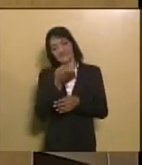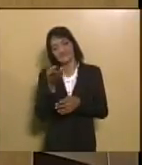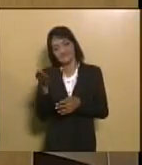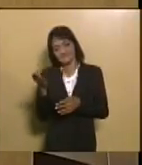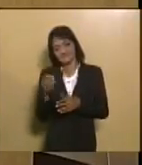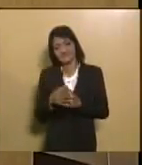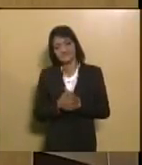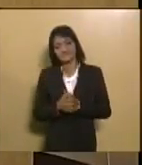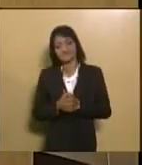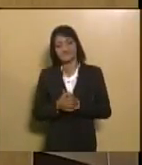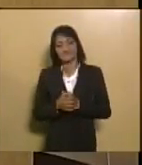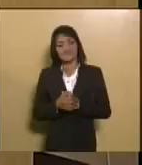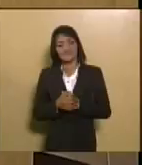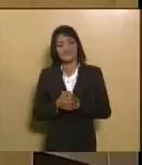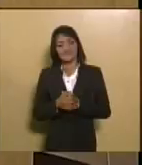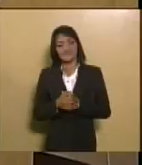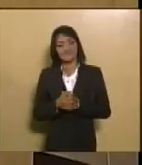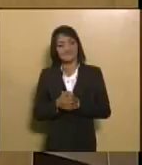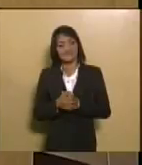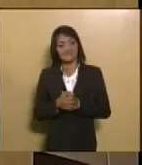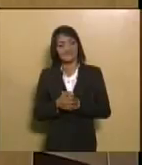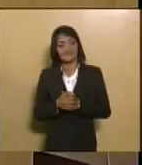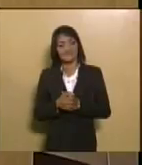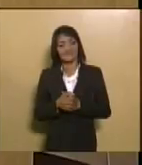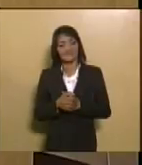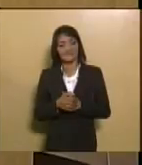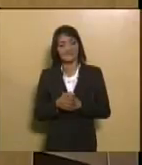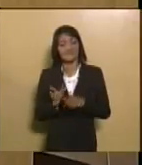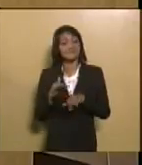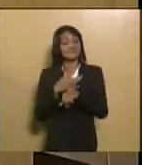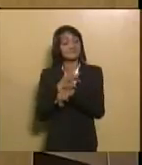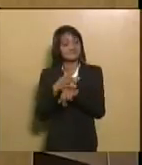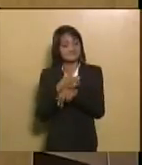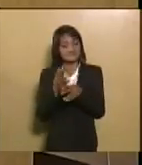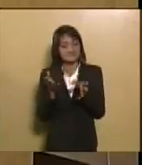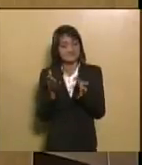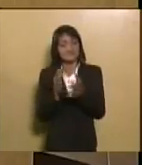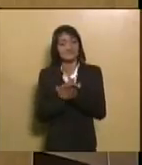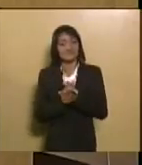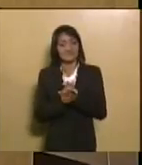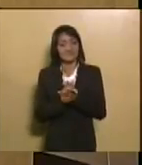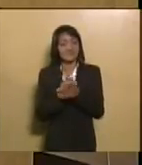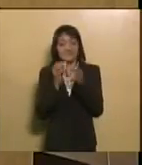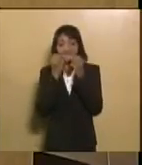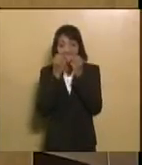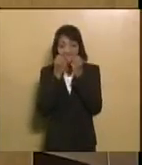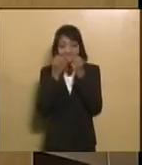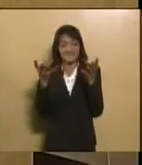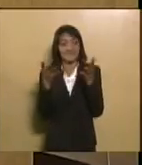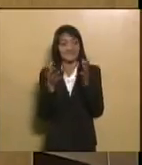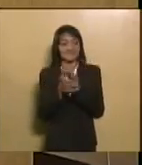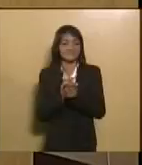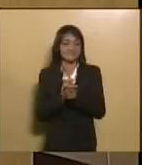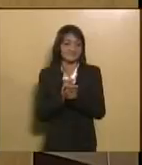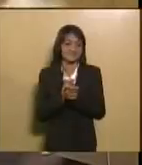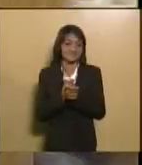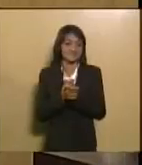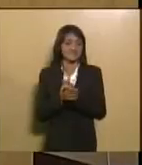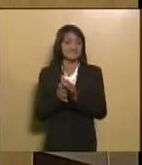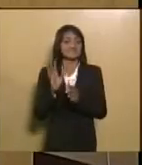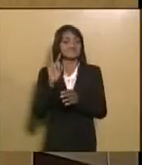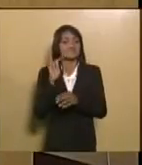deputadas, que o recesso tenha sido um recesso bom, que todos